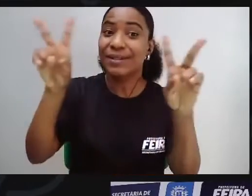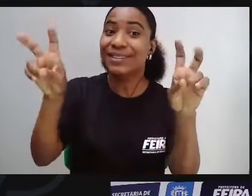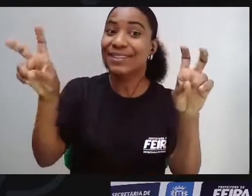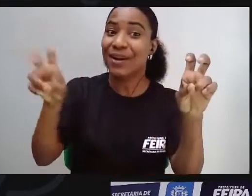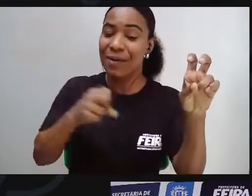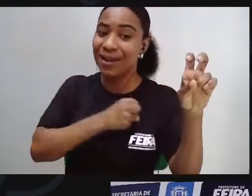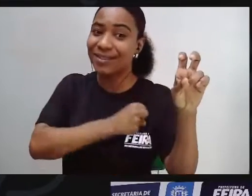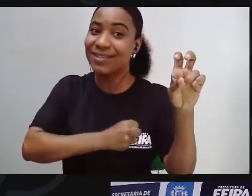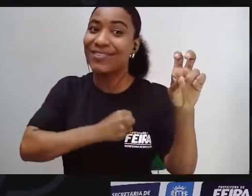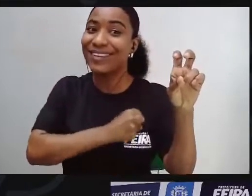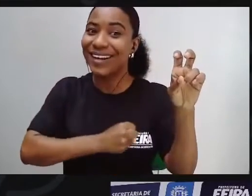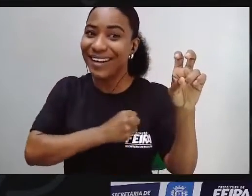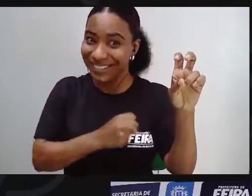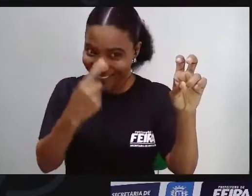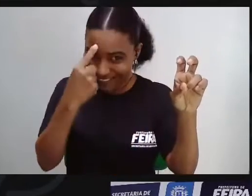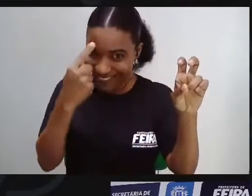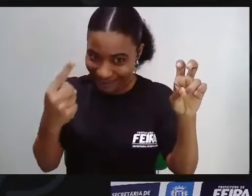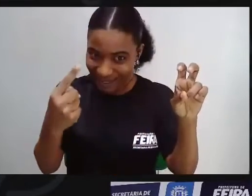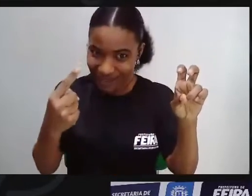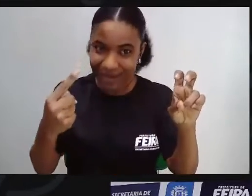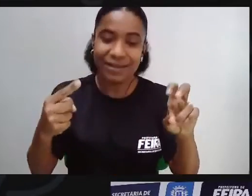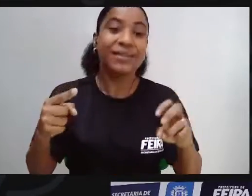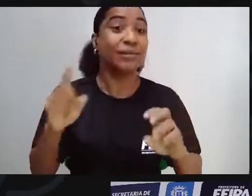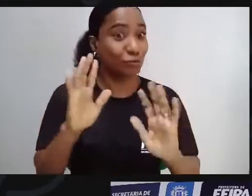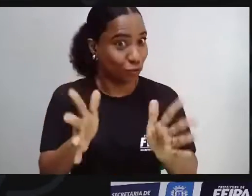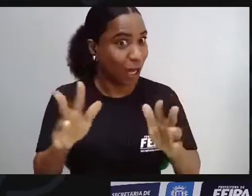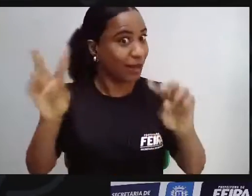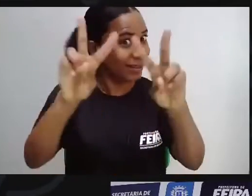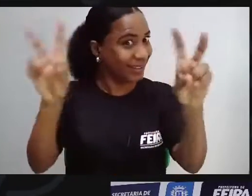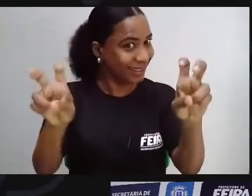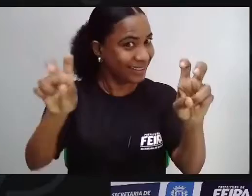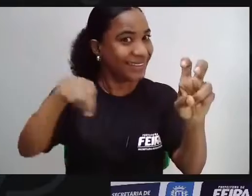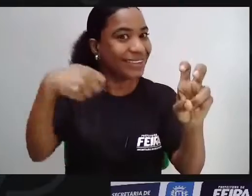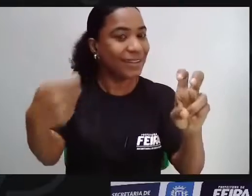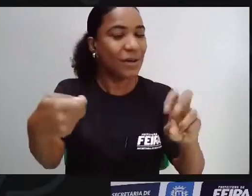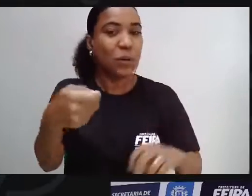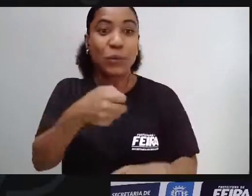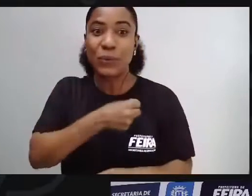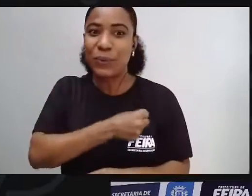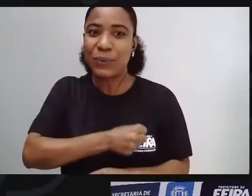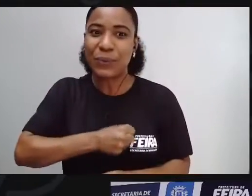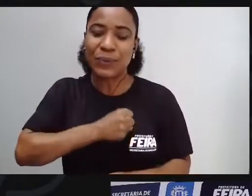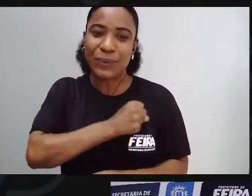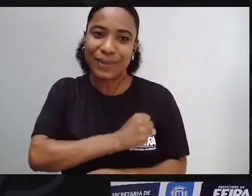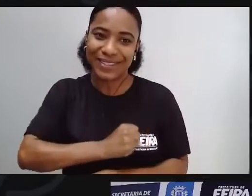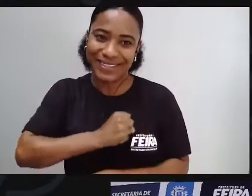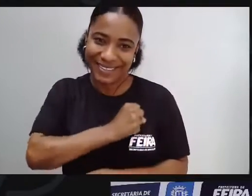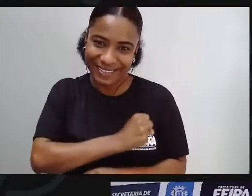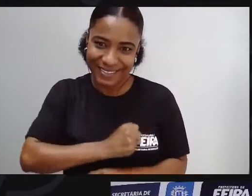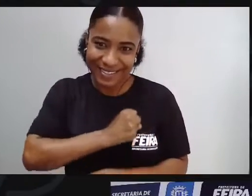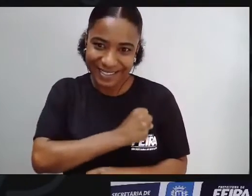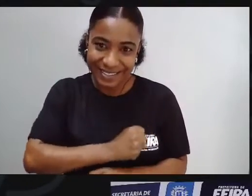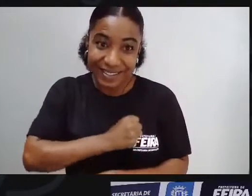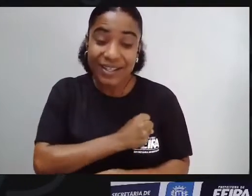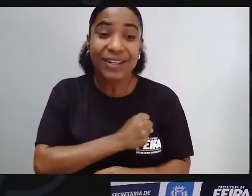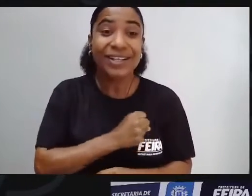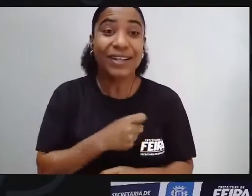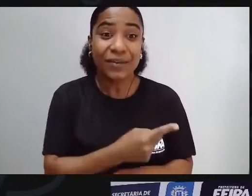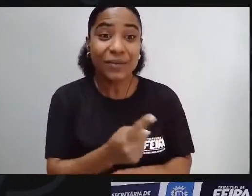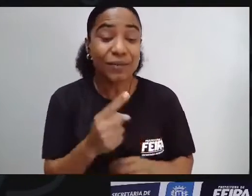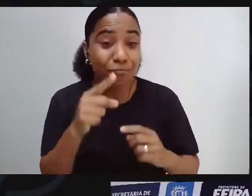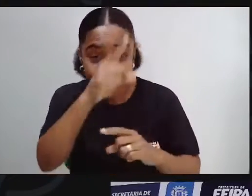saudade então atenção já tem o nome saudade gente vamos usar a criatividade e vamos cocô